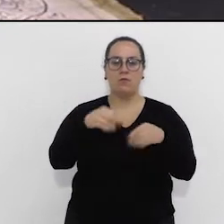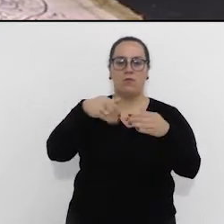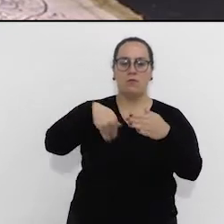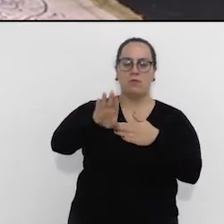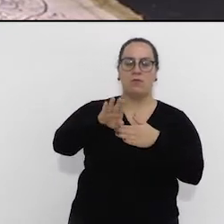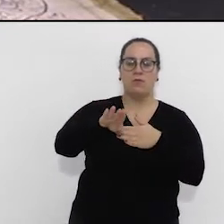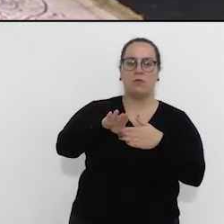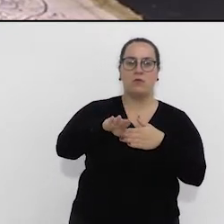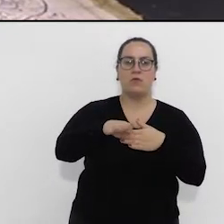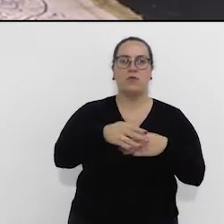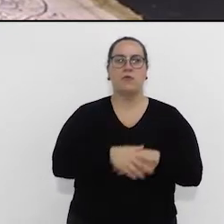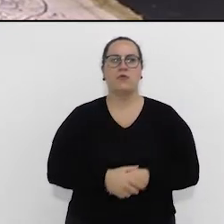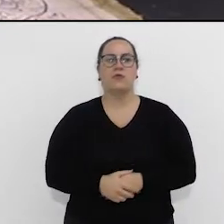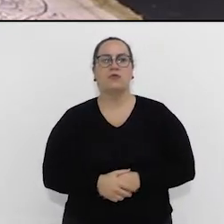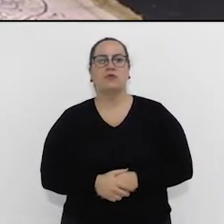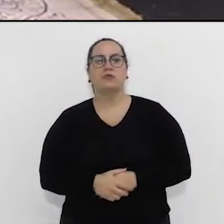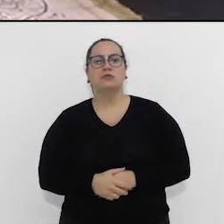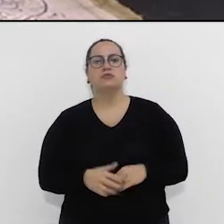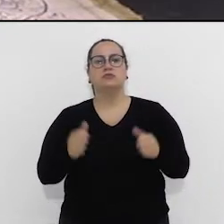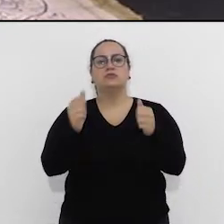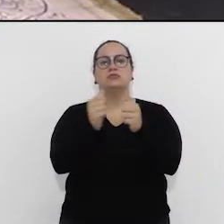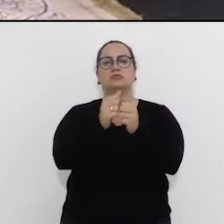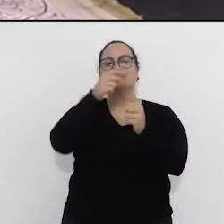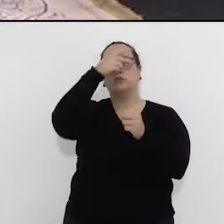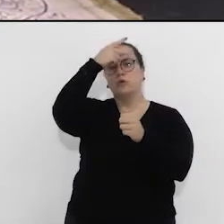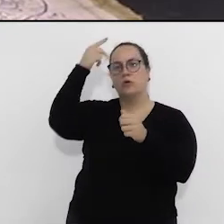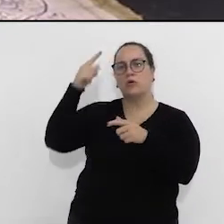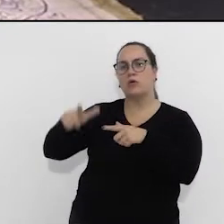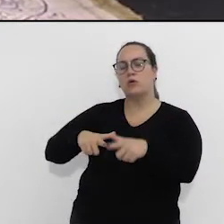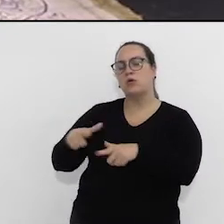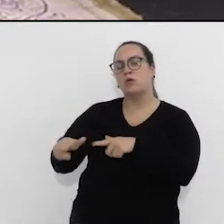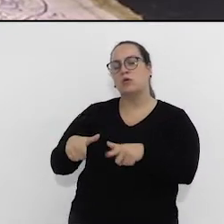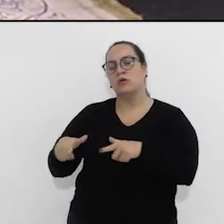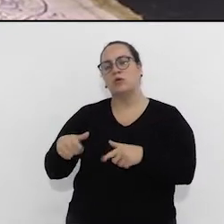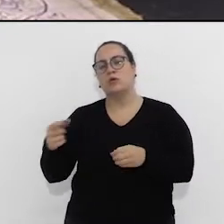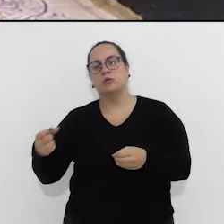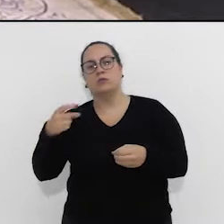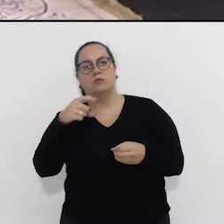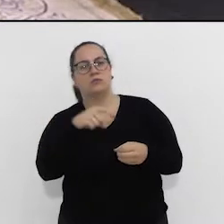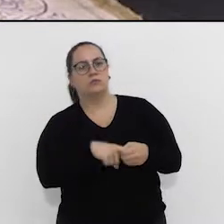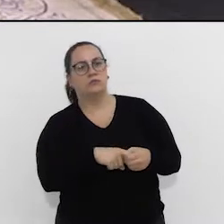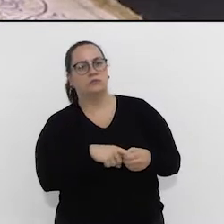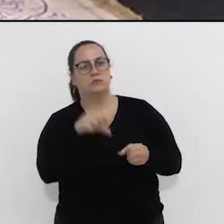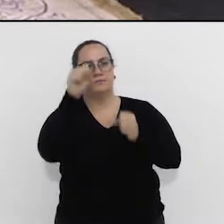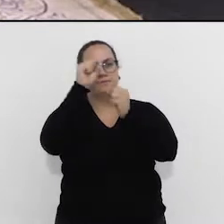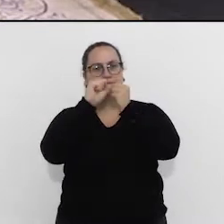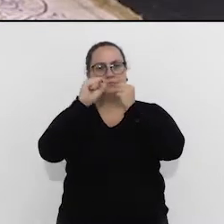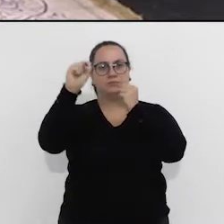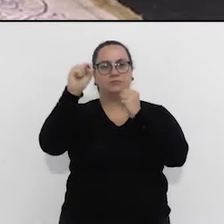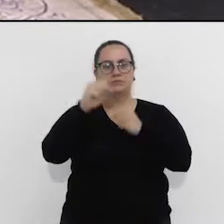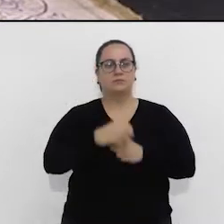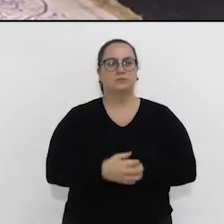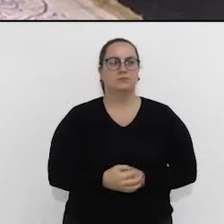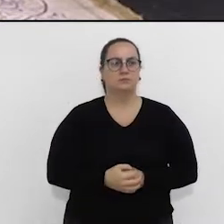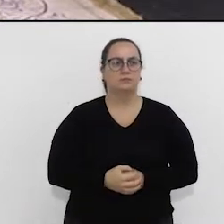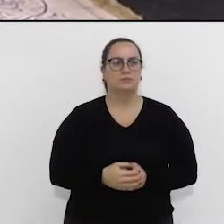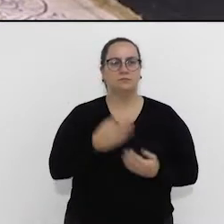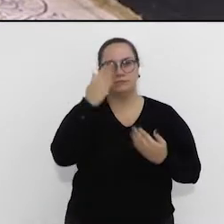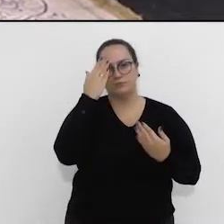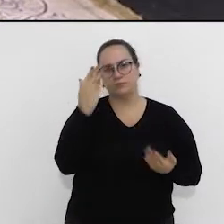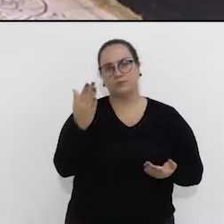que tá lá podemos a fazer parceria com as empresas para que a gente volte até o esporte dentro da Cidade de Avaré